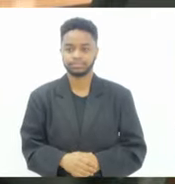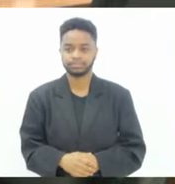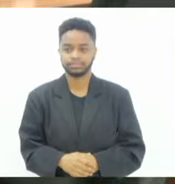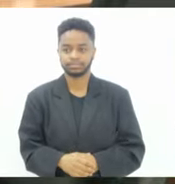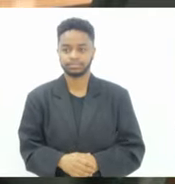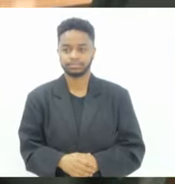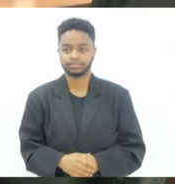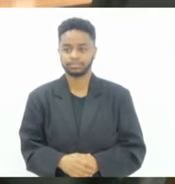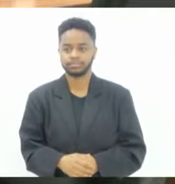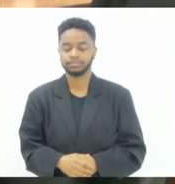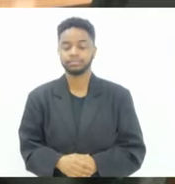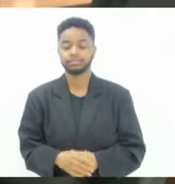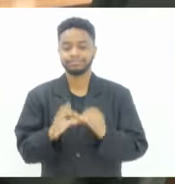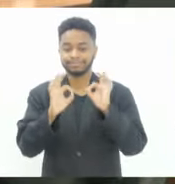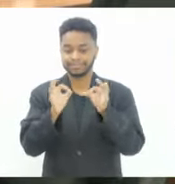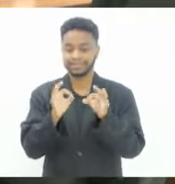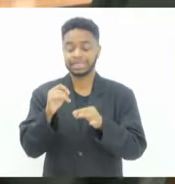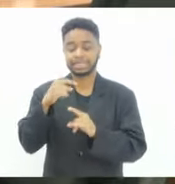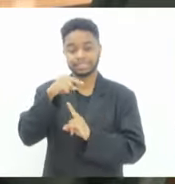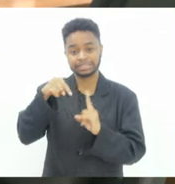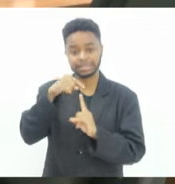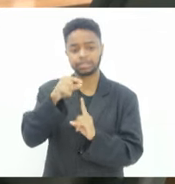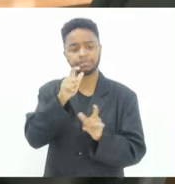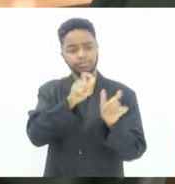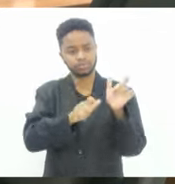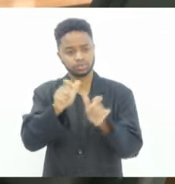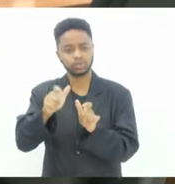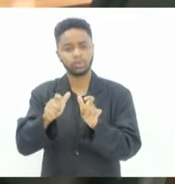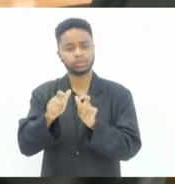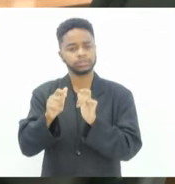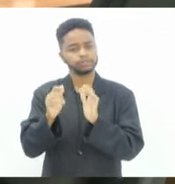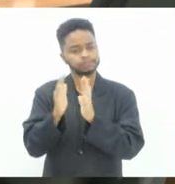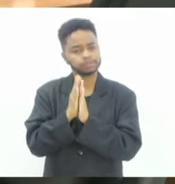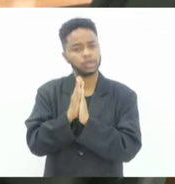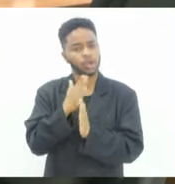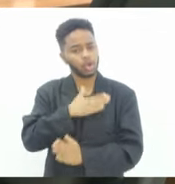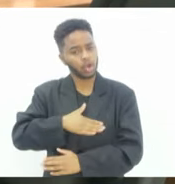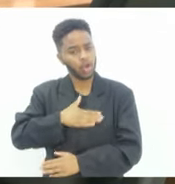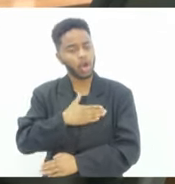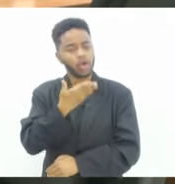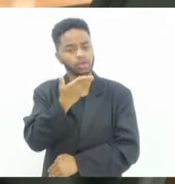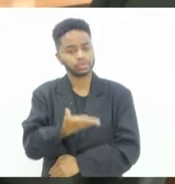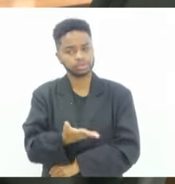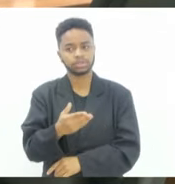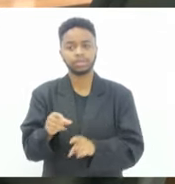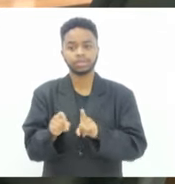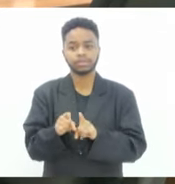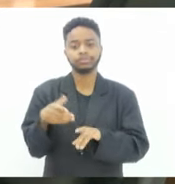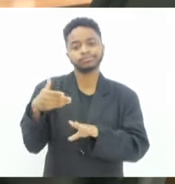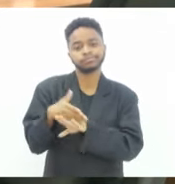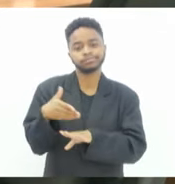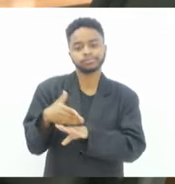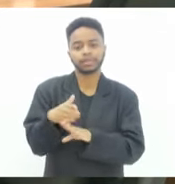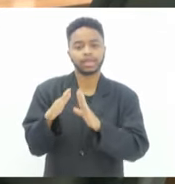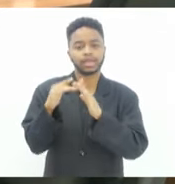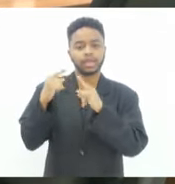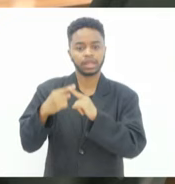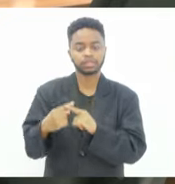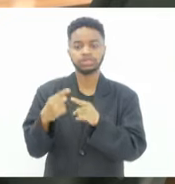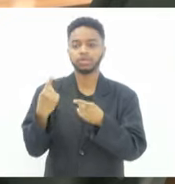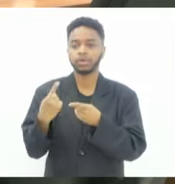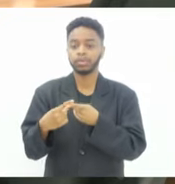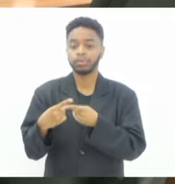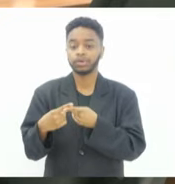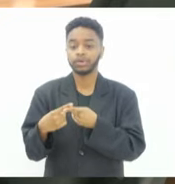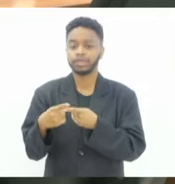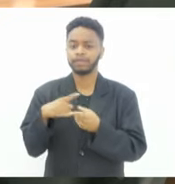Pois é, PV, é um santo muito cultuado, né? Muitos católicos gostam, frequentam um convento que é